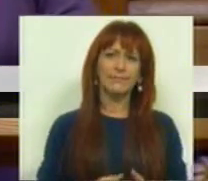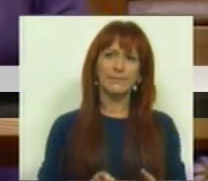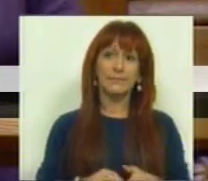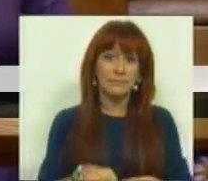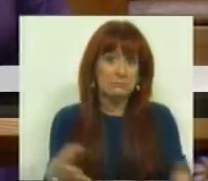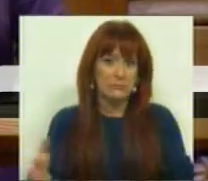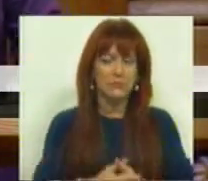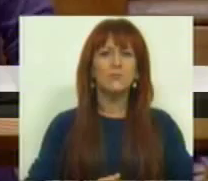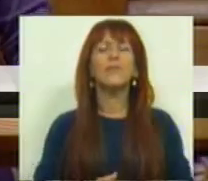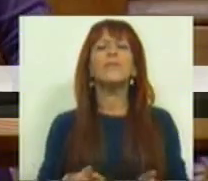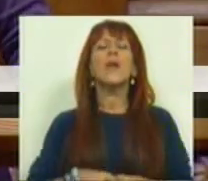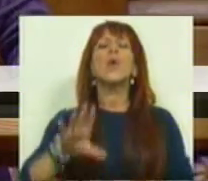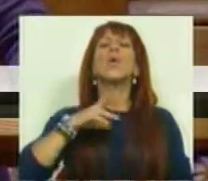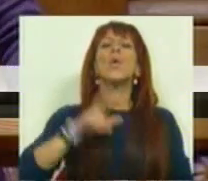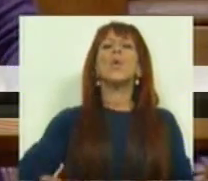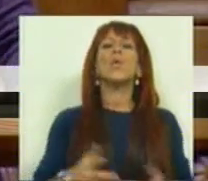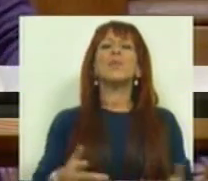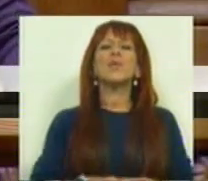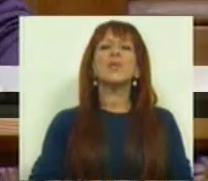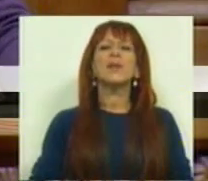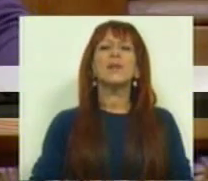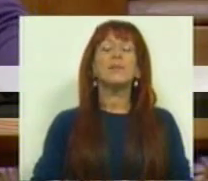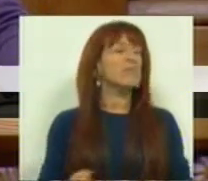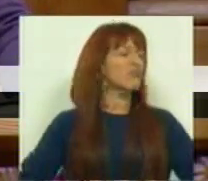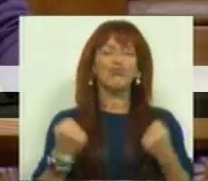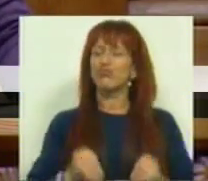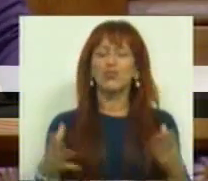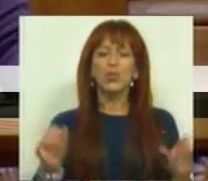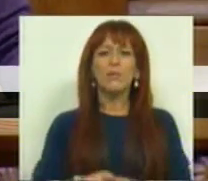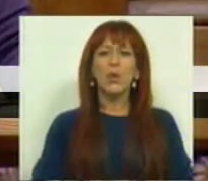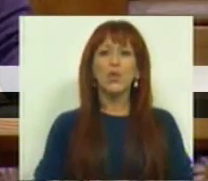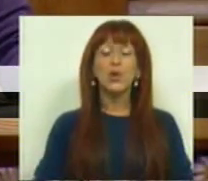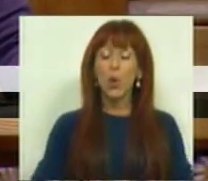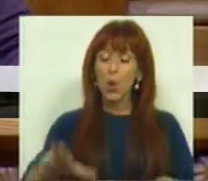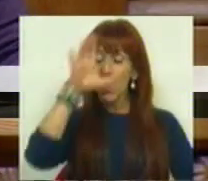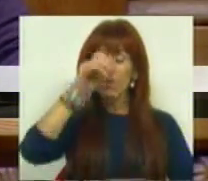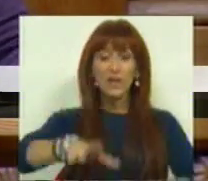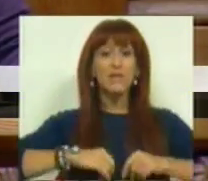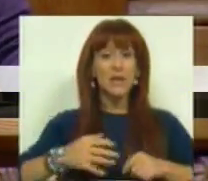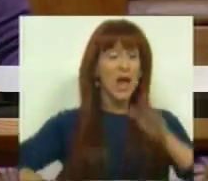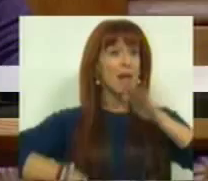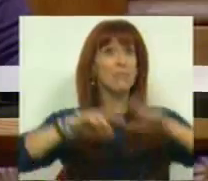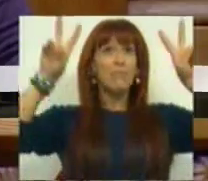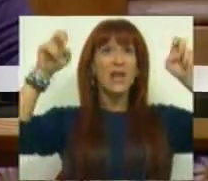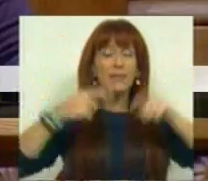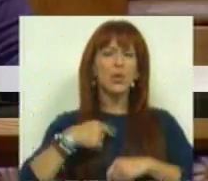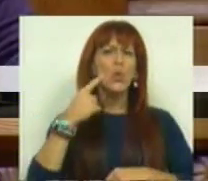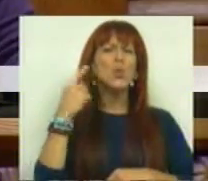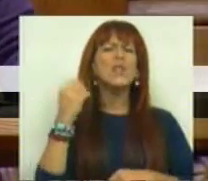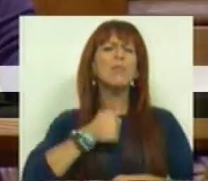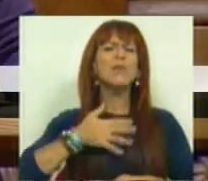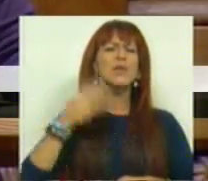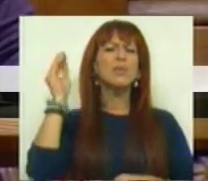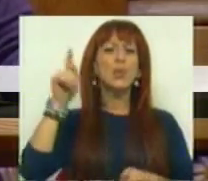saldos. E o país não aguenta mais. O Governo adotou a máxima de um conhecido